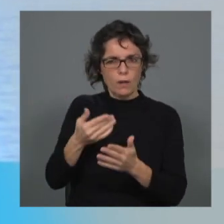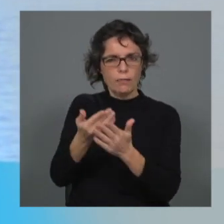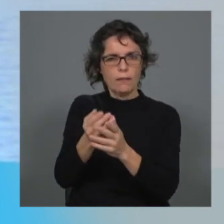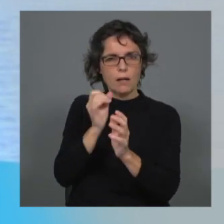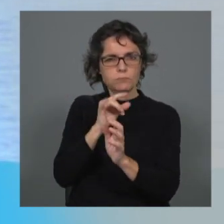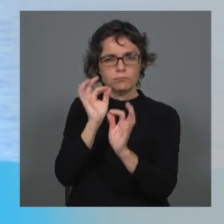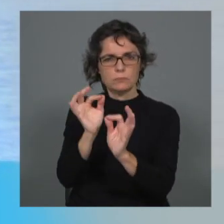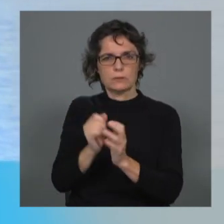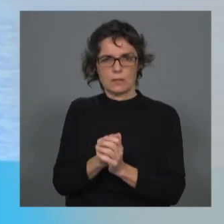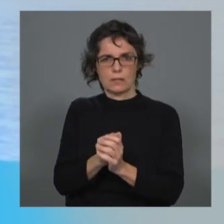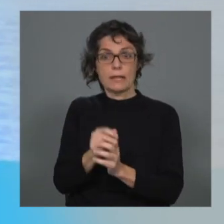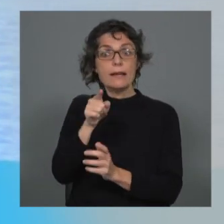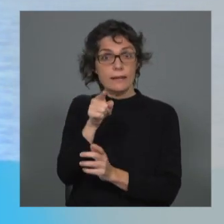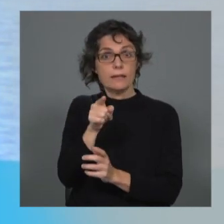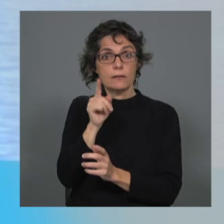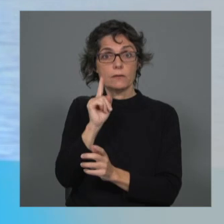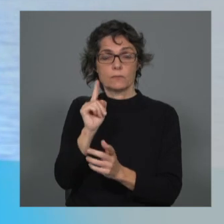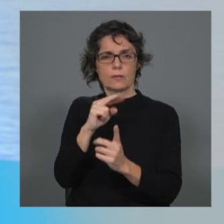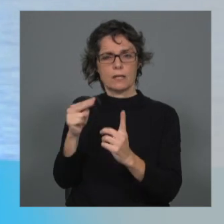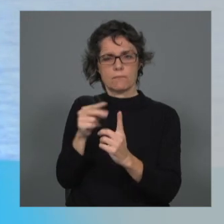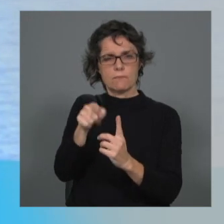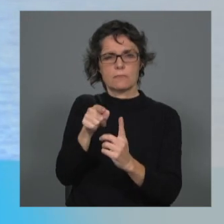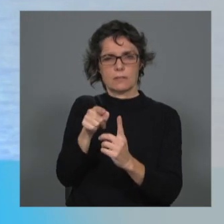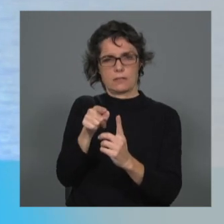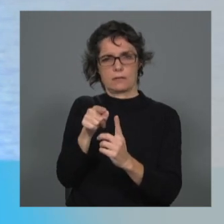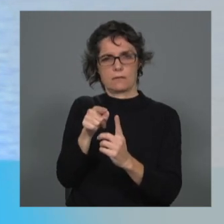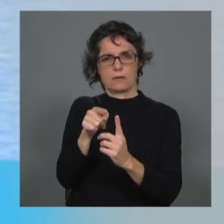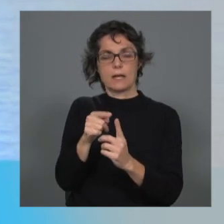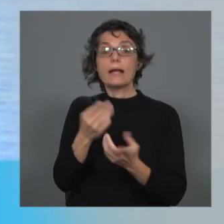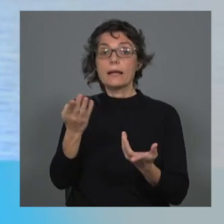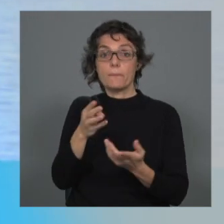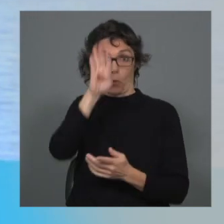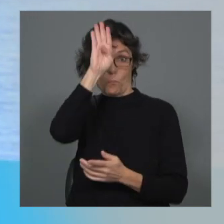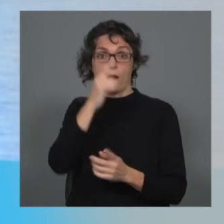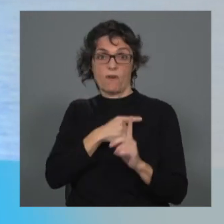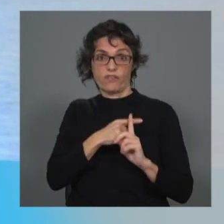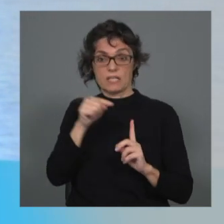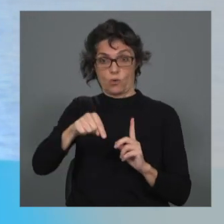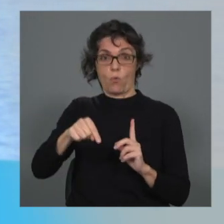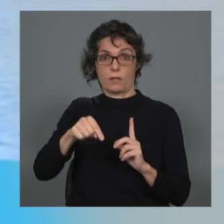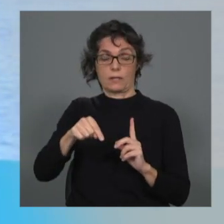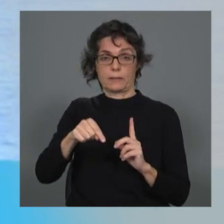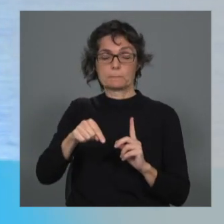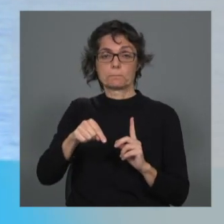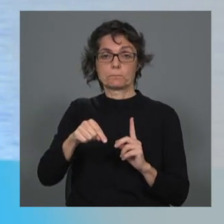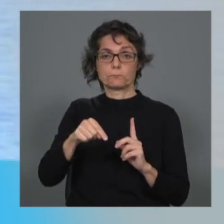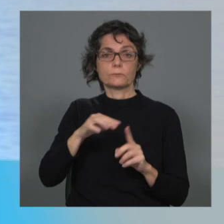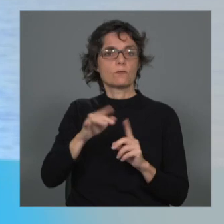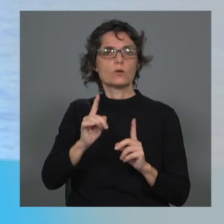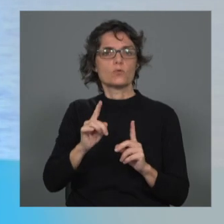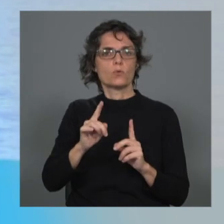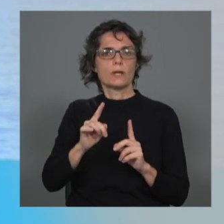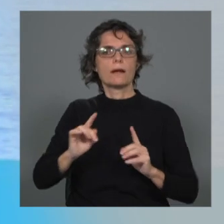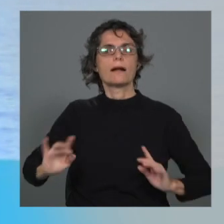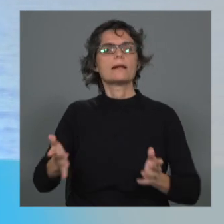é extraordinariamente importante, é inovador. O Papa chama à colação